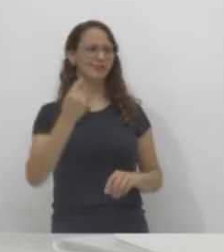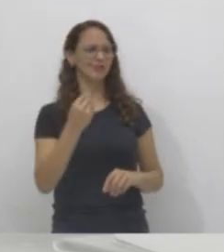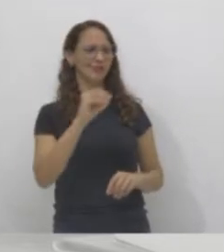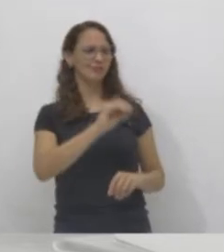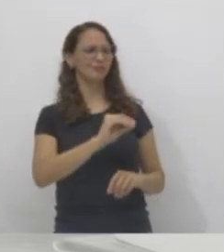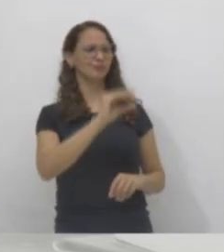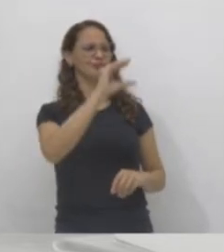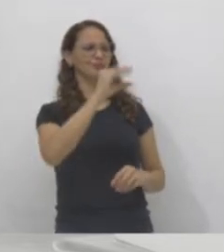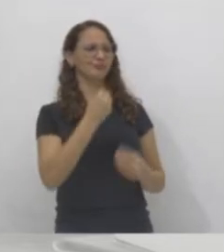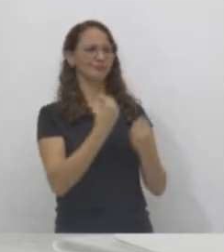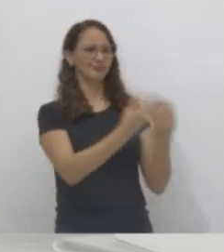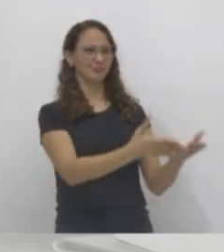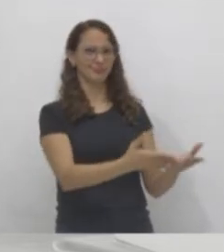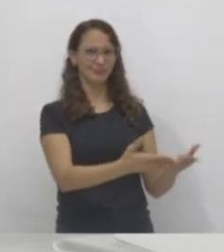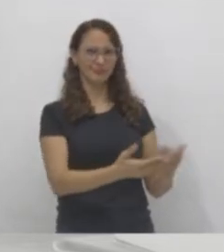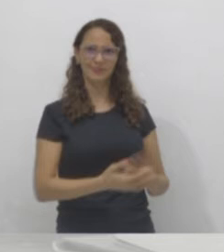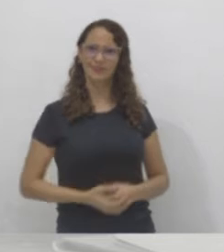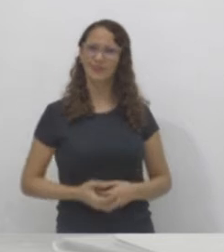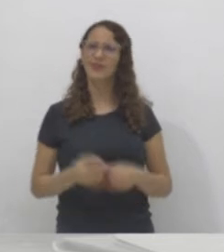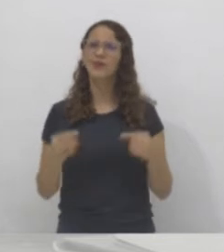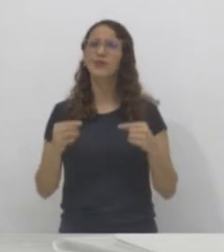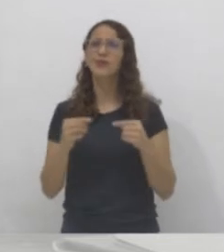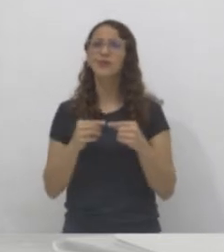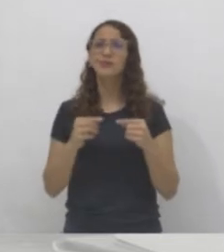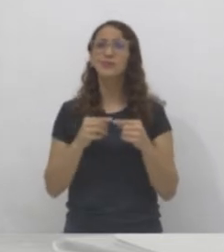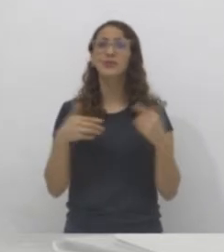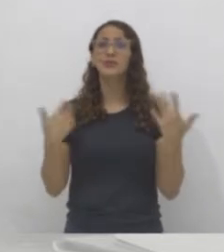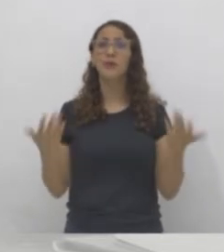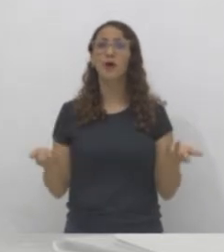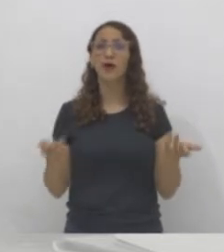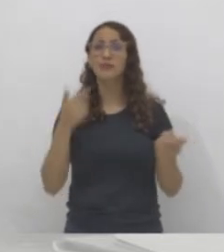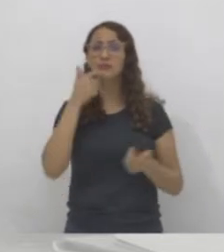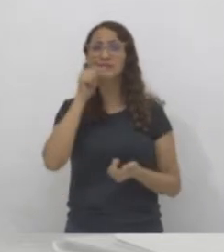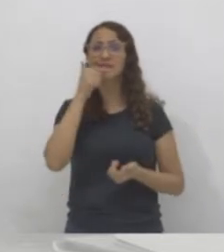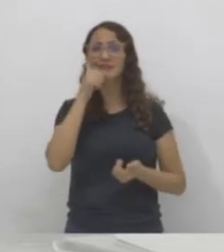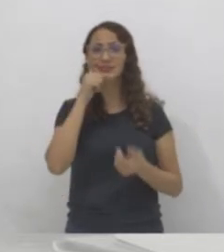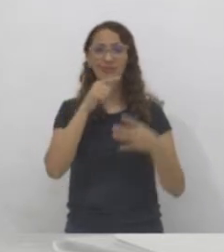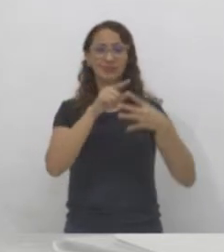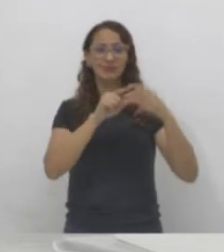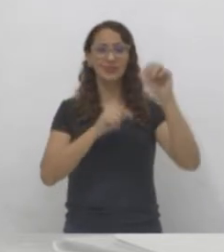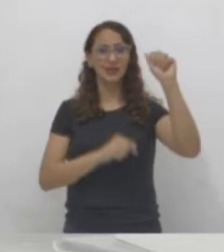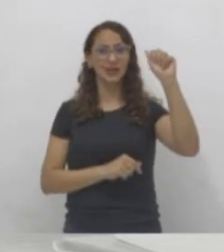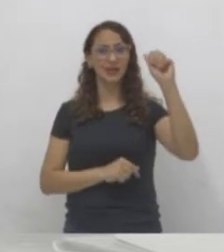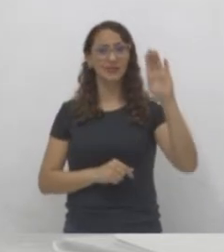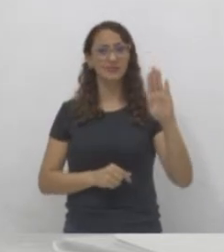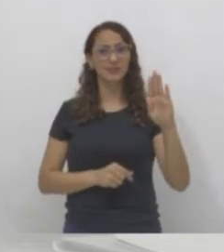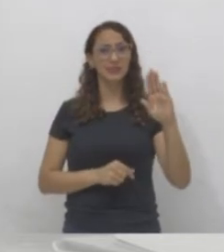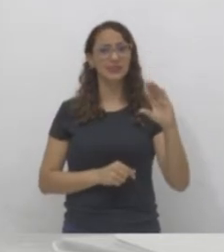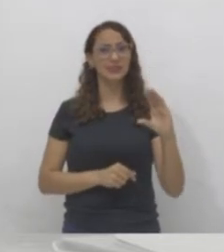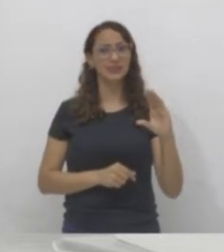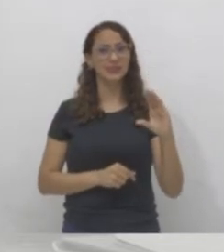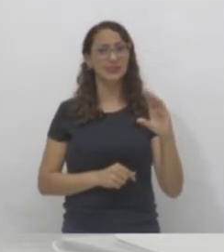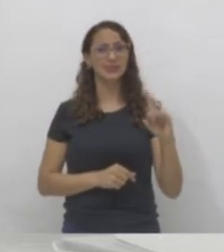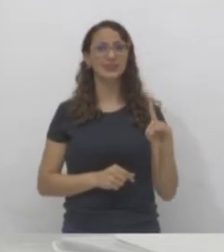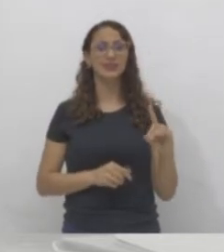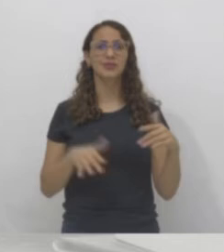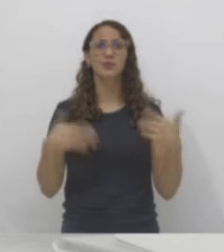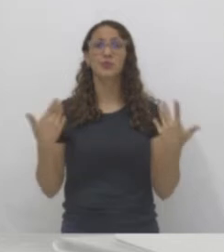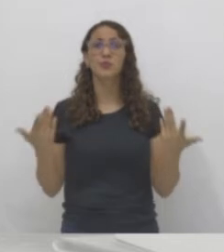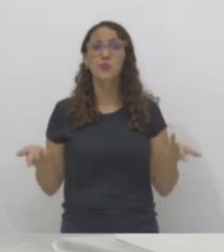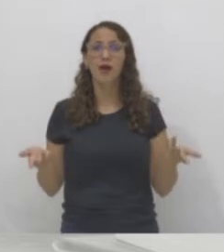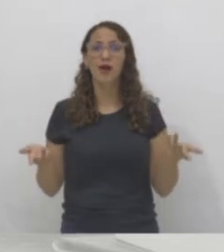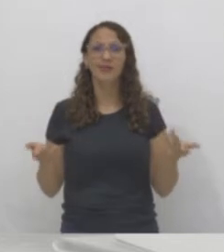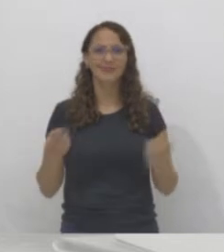empregado? O que você acha? Pense aí um pouquinho. 3 segundos. Mal contados,